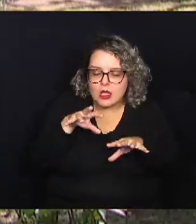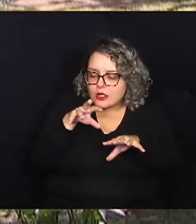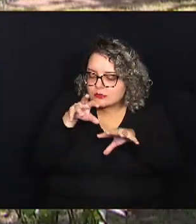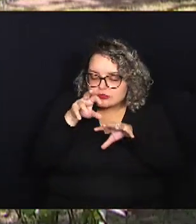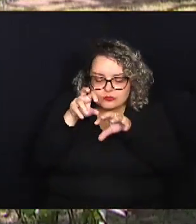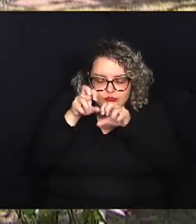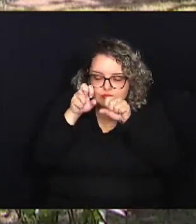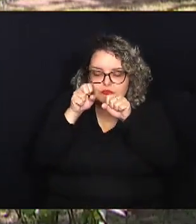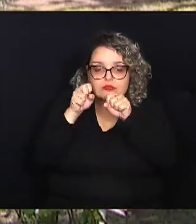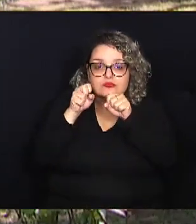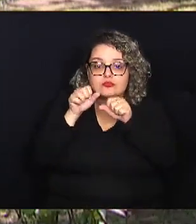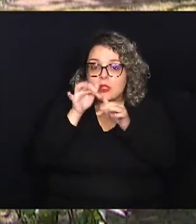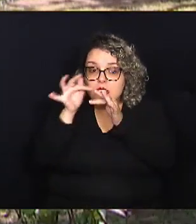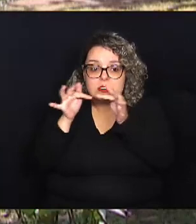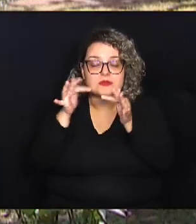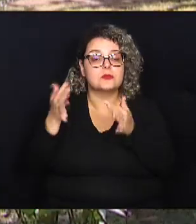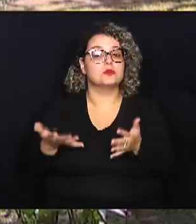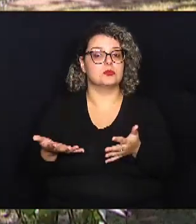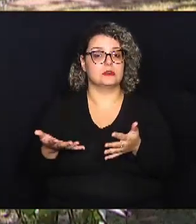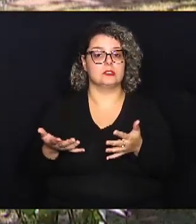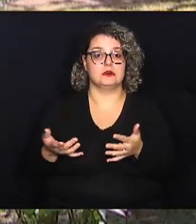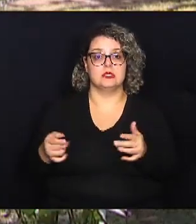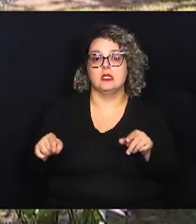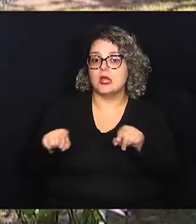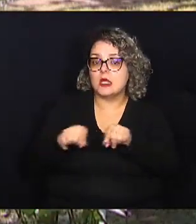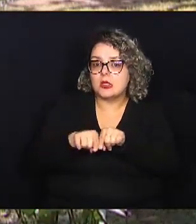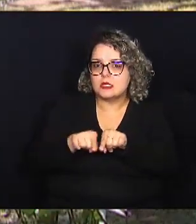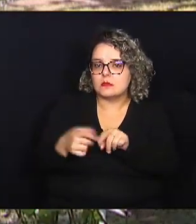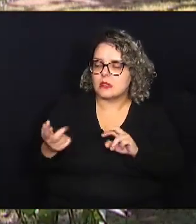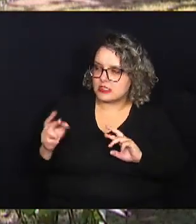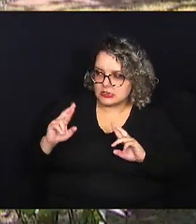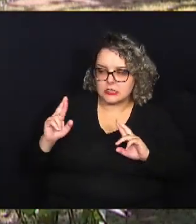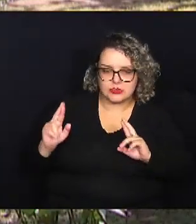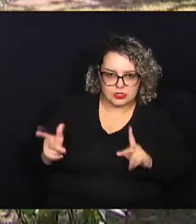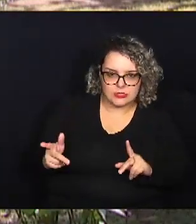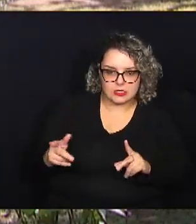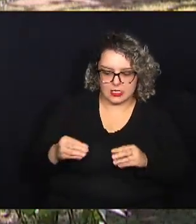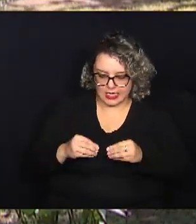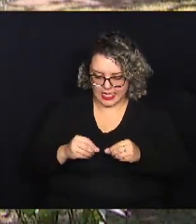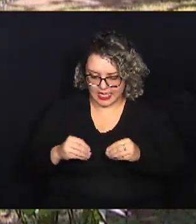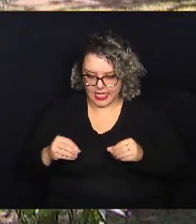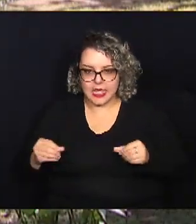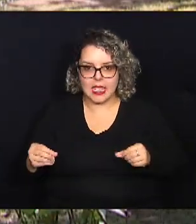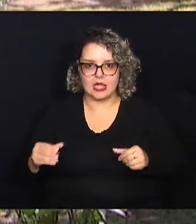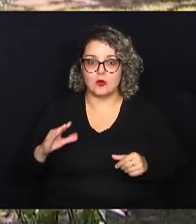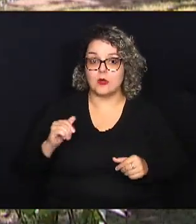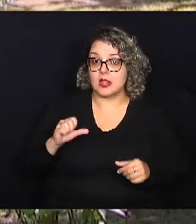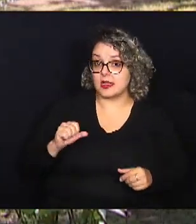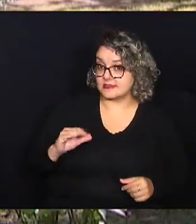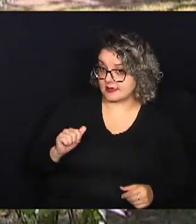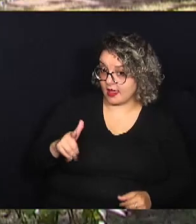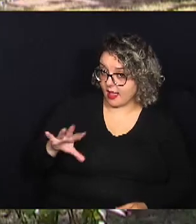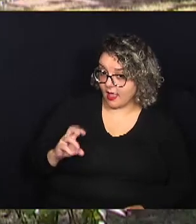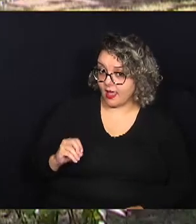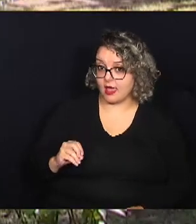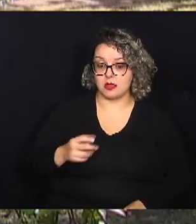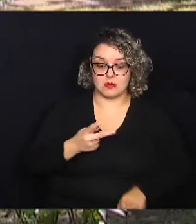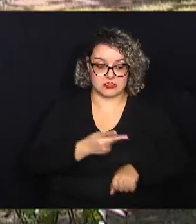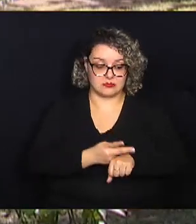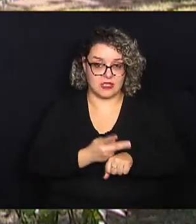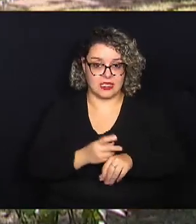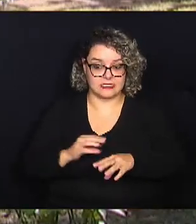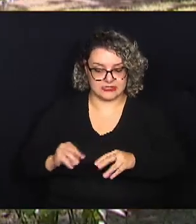plantas, fora essa diferença entre a areia, o cascalho, as